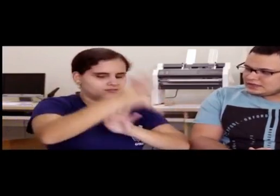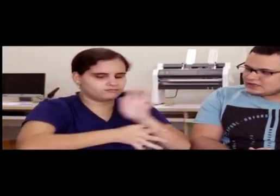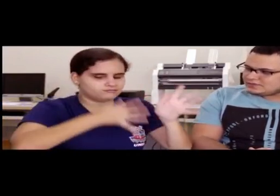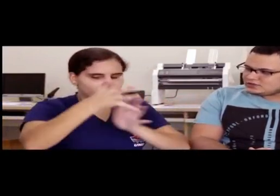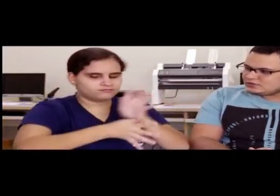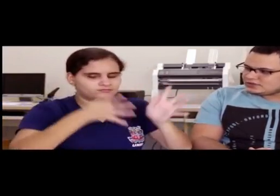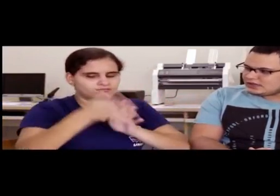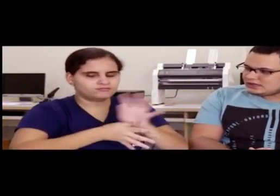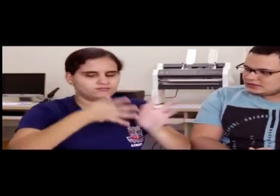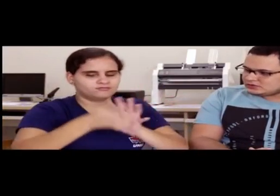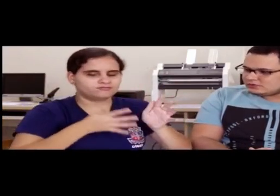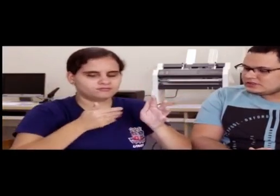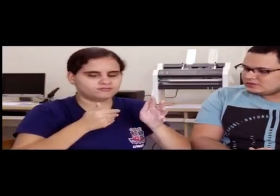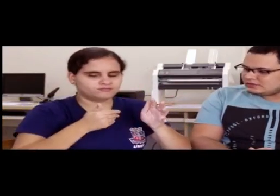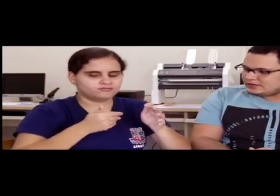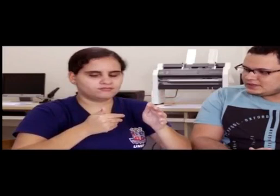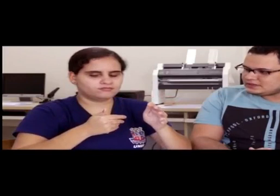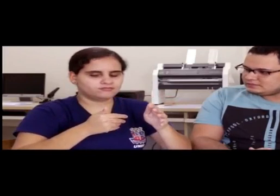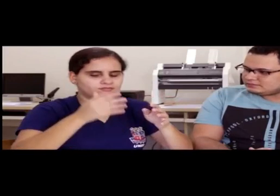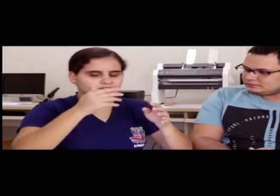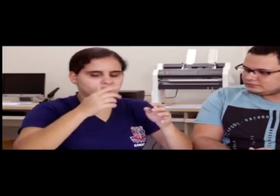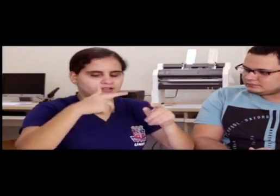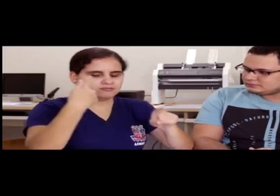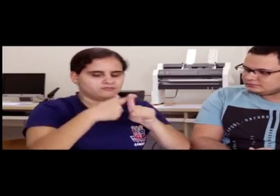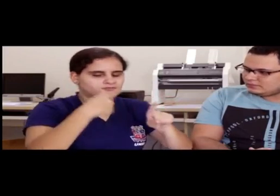E ensinar as pessoas a surdas ou libras.